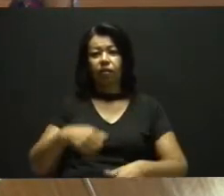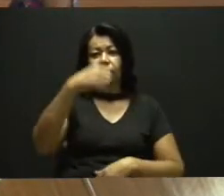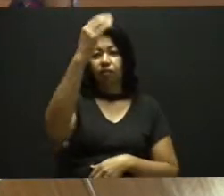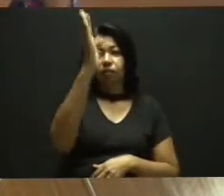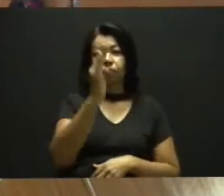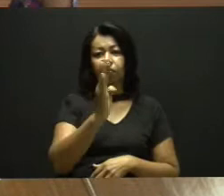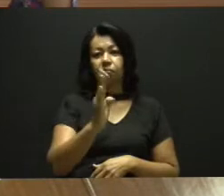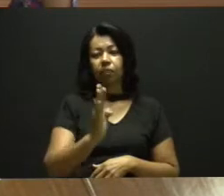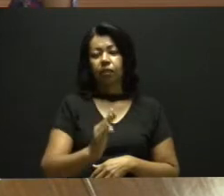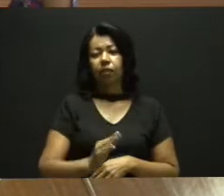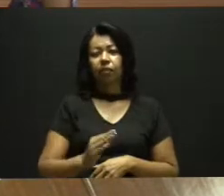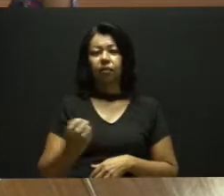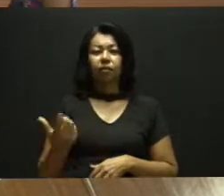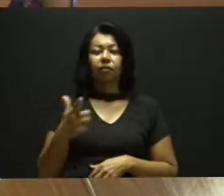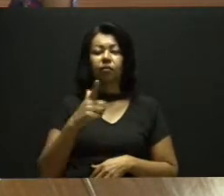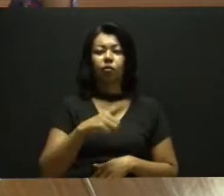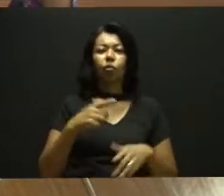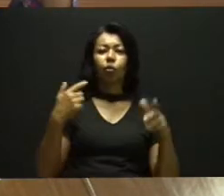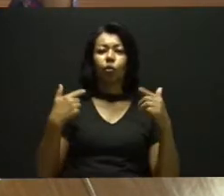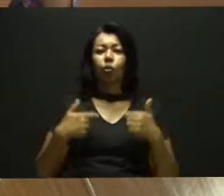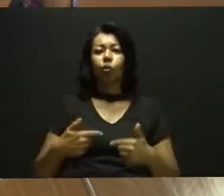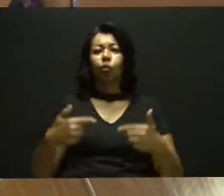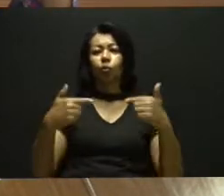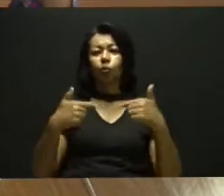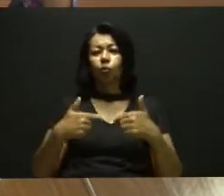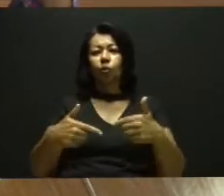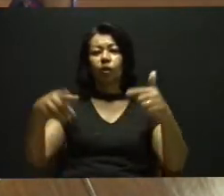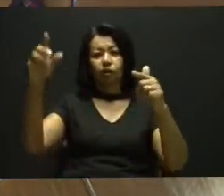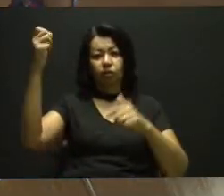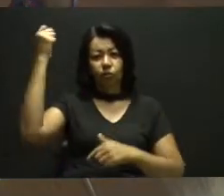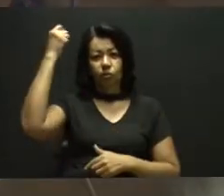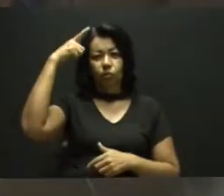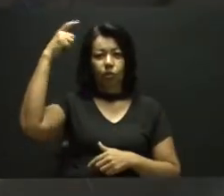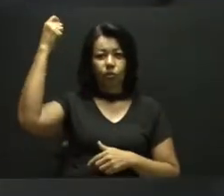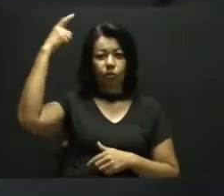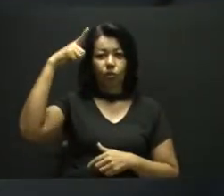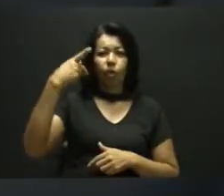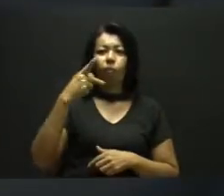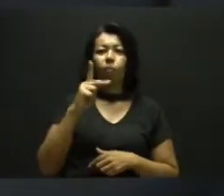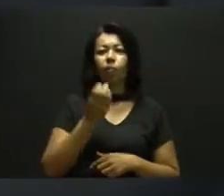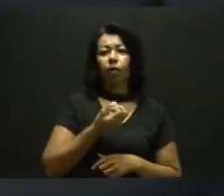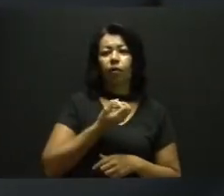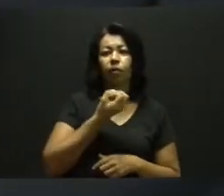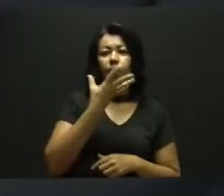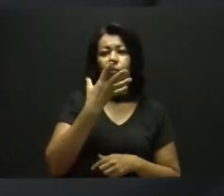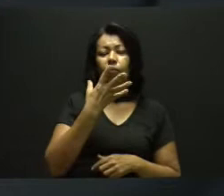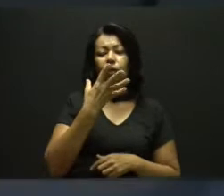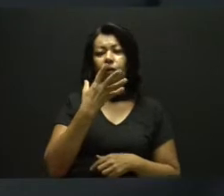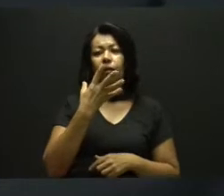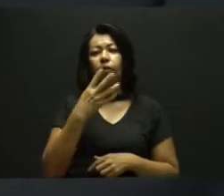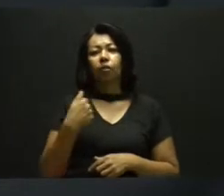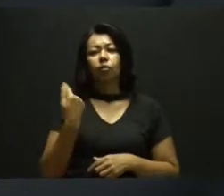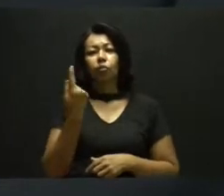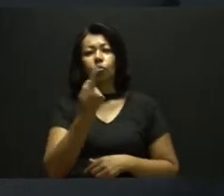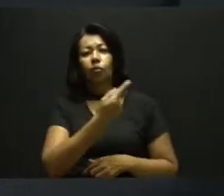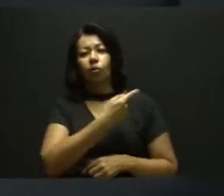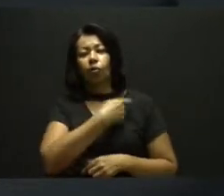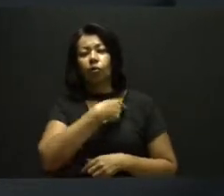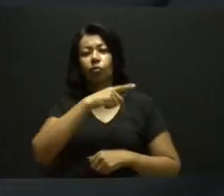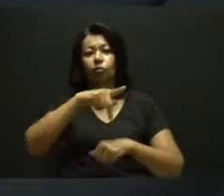um escol luta de sol a sol para o bem de nosso ae